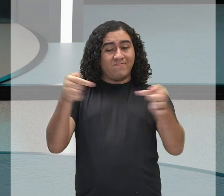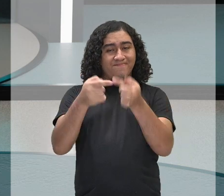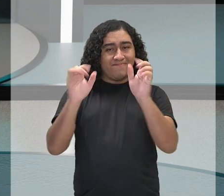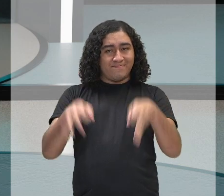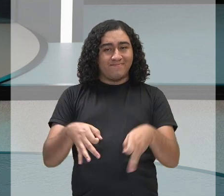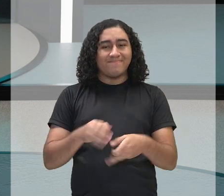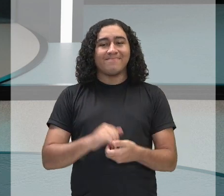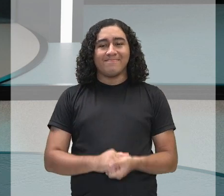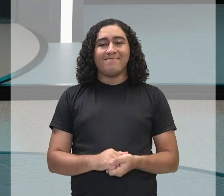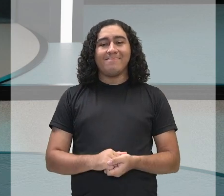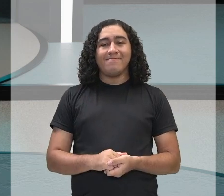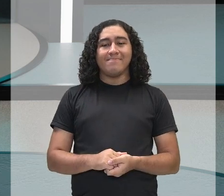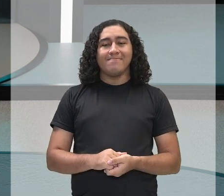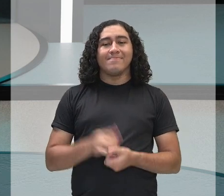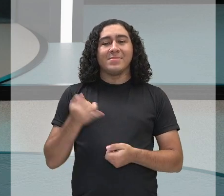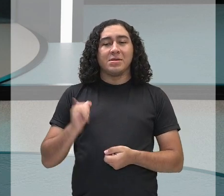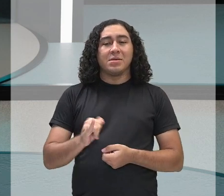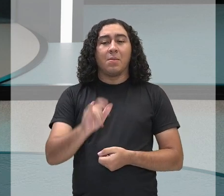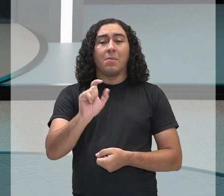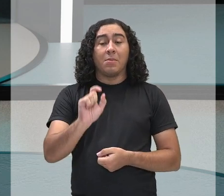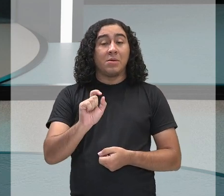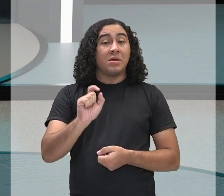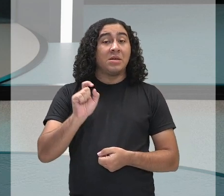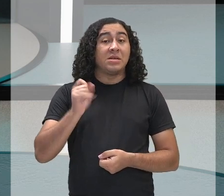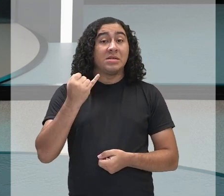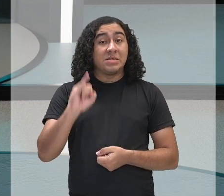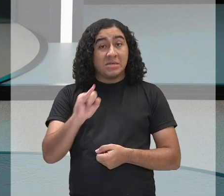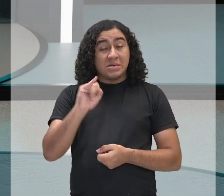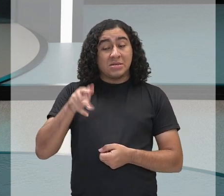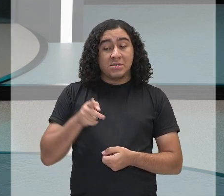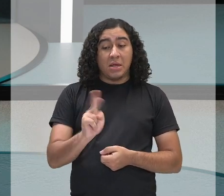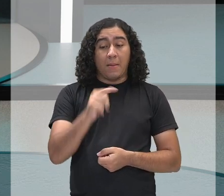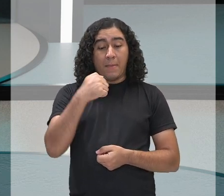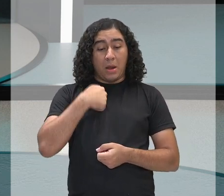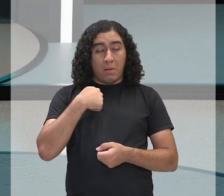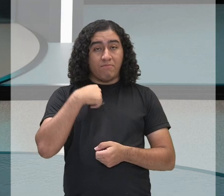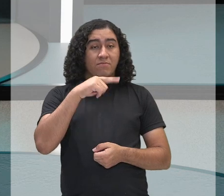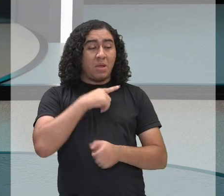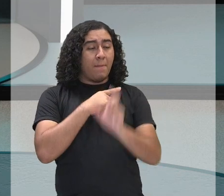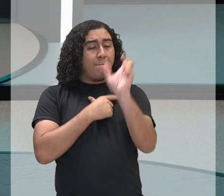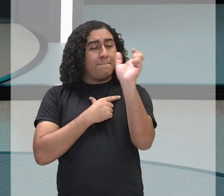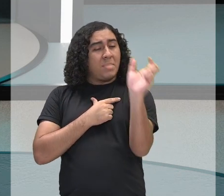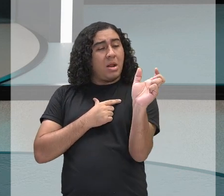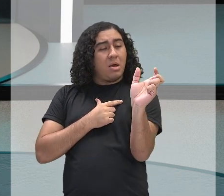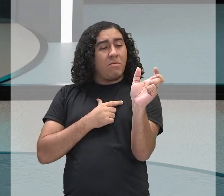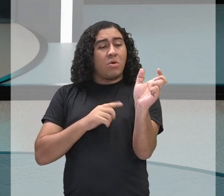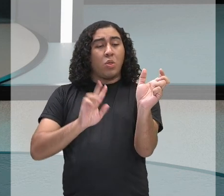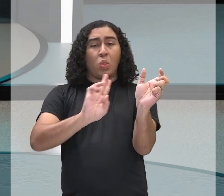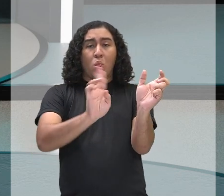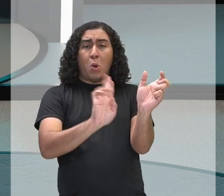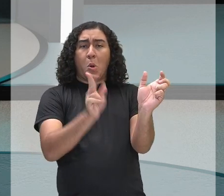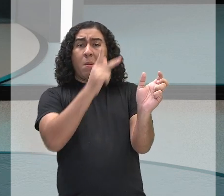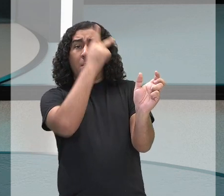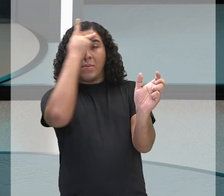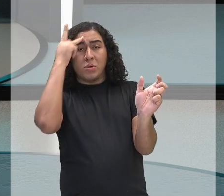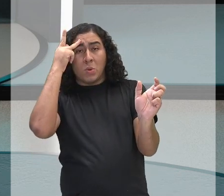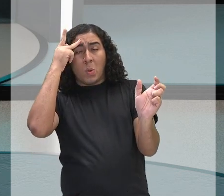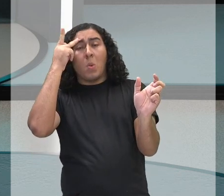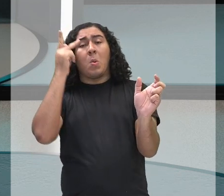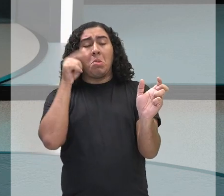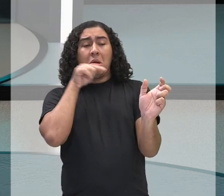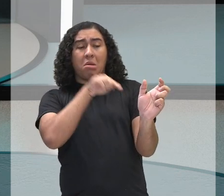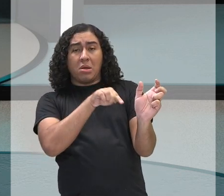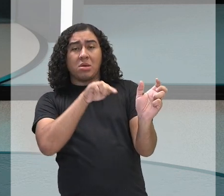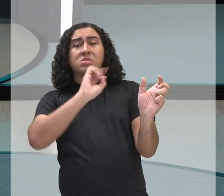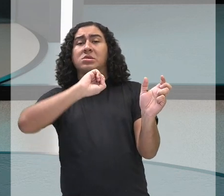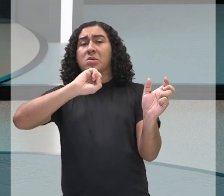ok? Então, todas as vezes que eu substituir uma palavrinha, o nome de uma pessoa, que vai ser um